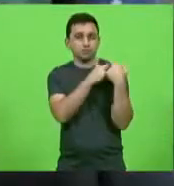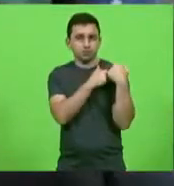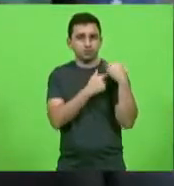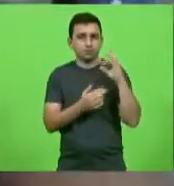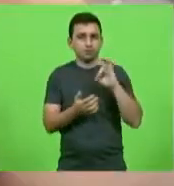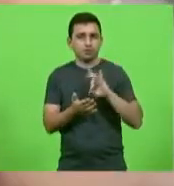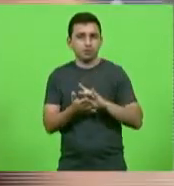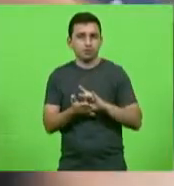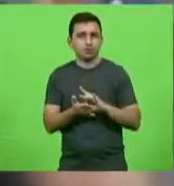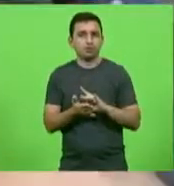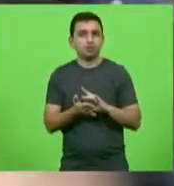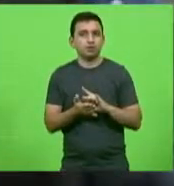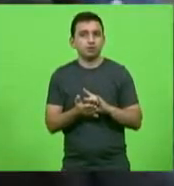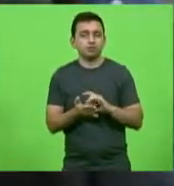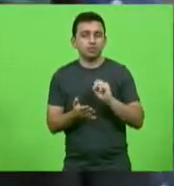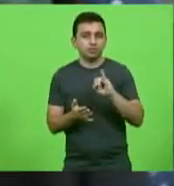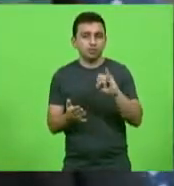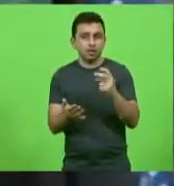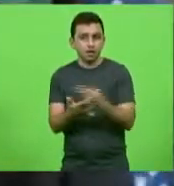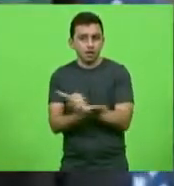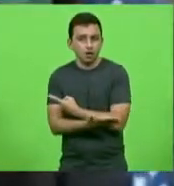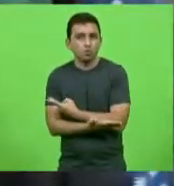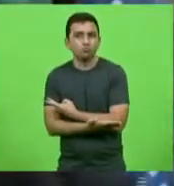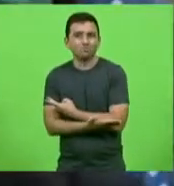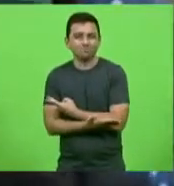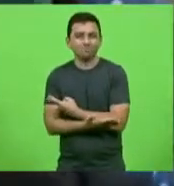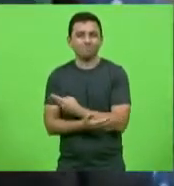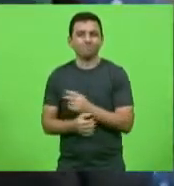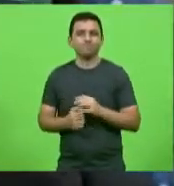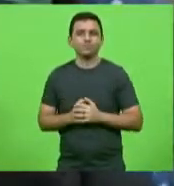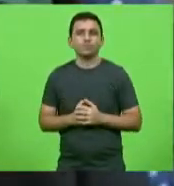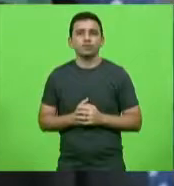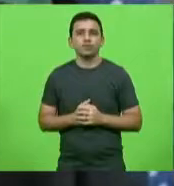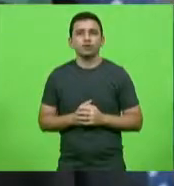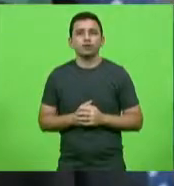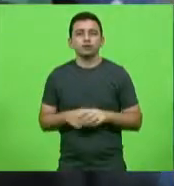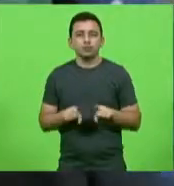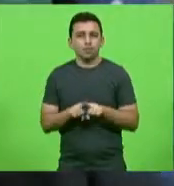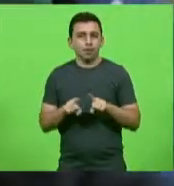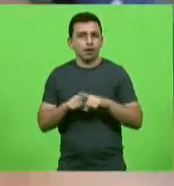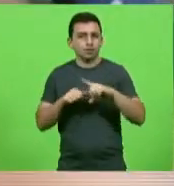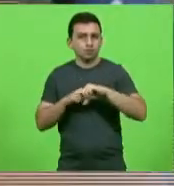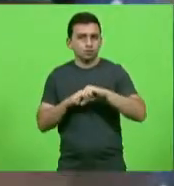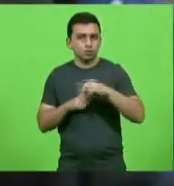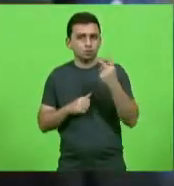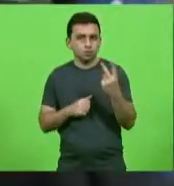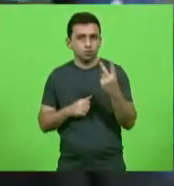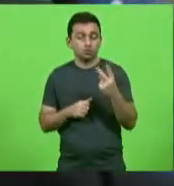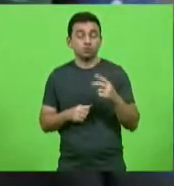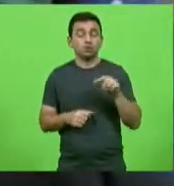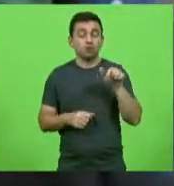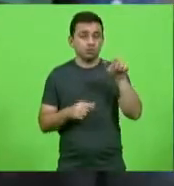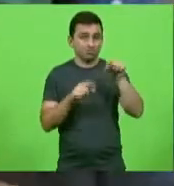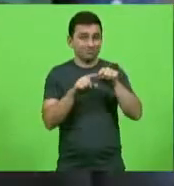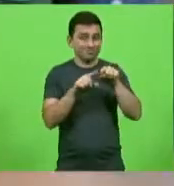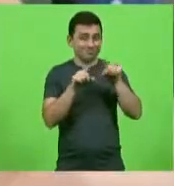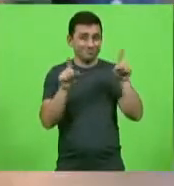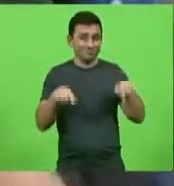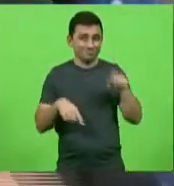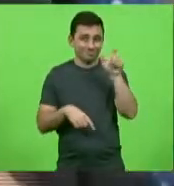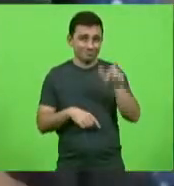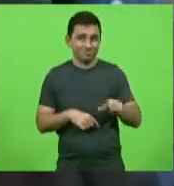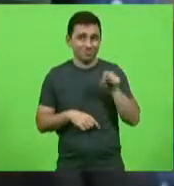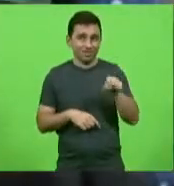responsabilização na hipótese de dolo ou erro grosseiro. Abro aspas, diz o artigo 12, o agente público somente poderá